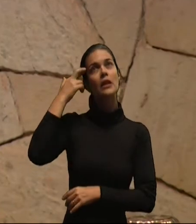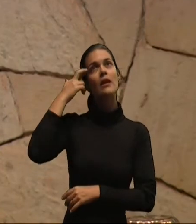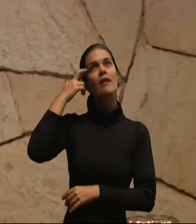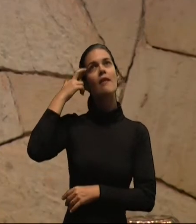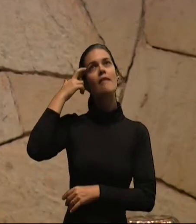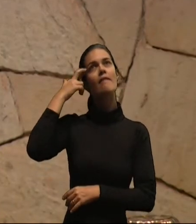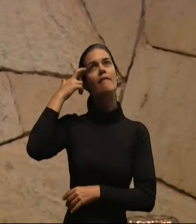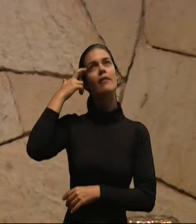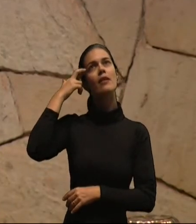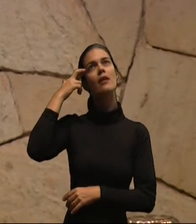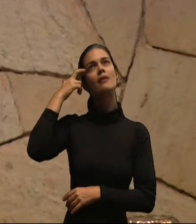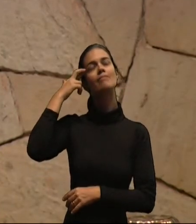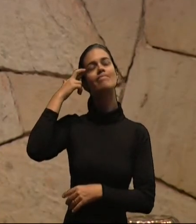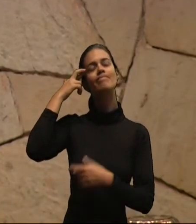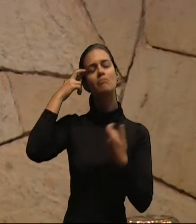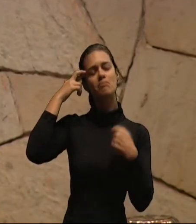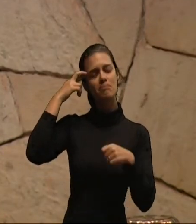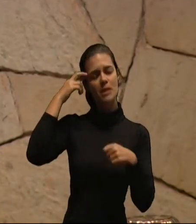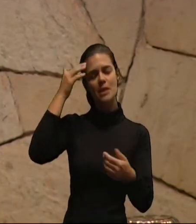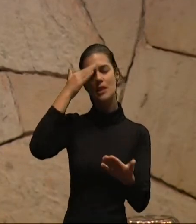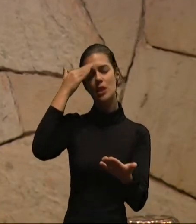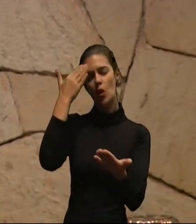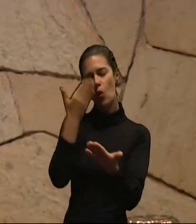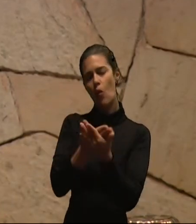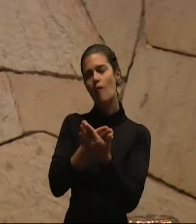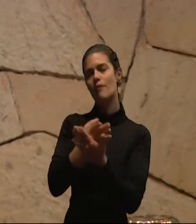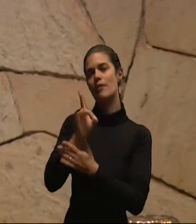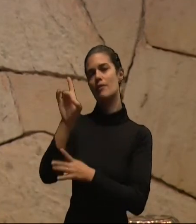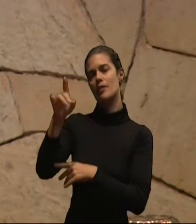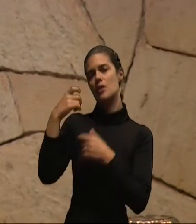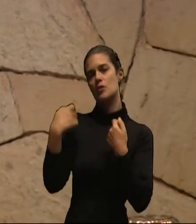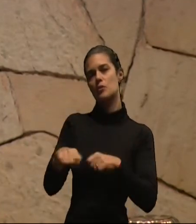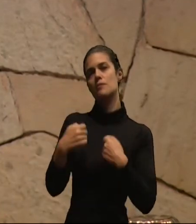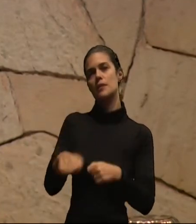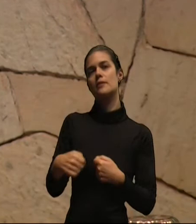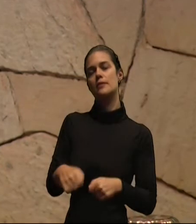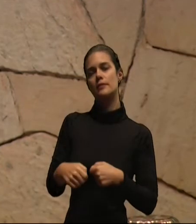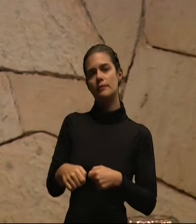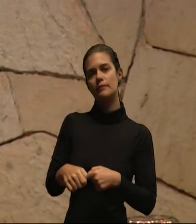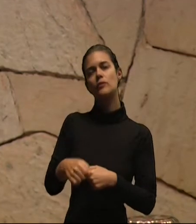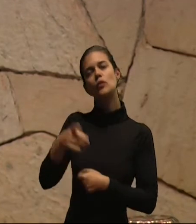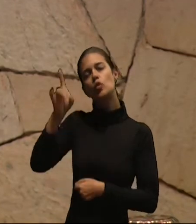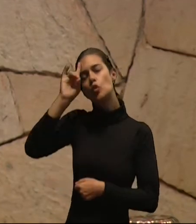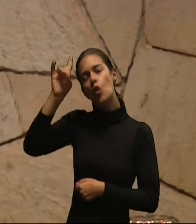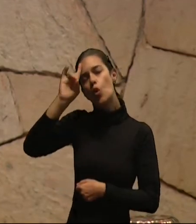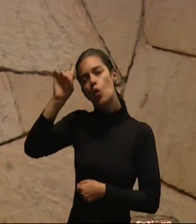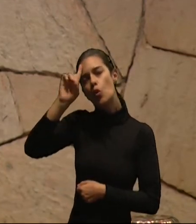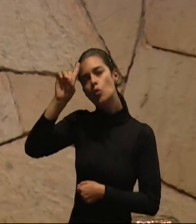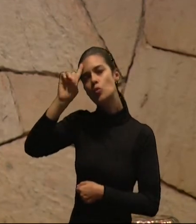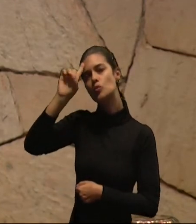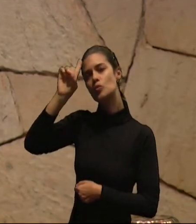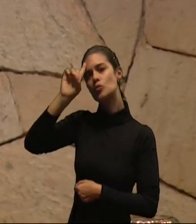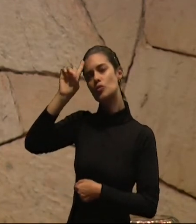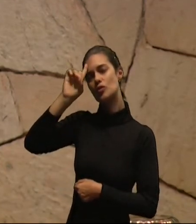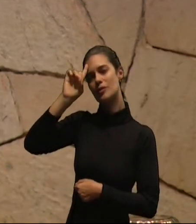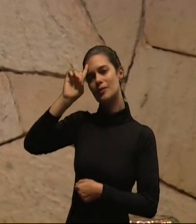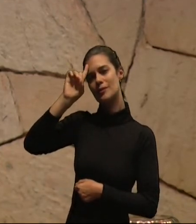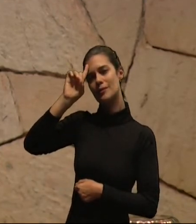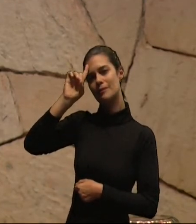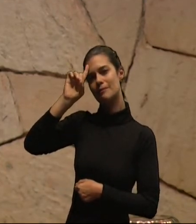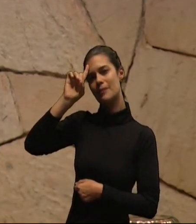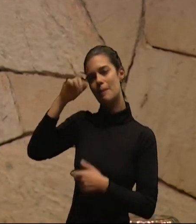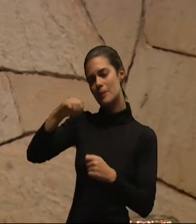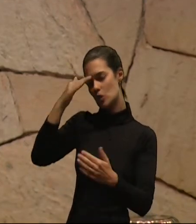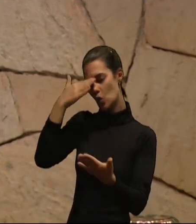e confie plenamente, persista, meu irmão, a cada dia, a cada momento, sabendo que nas mãos do